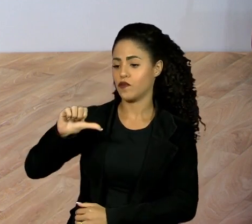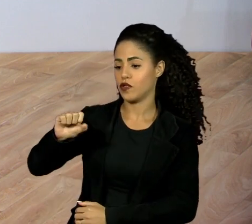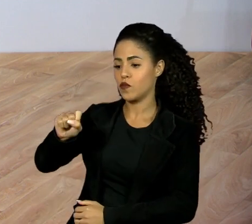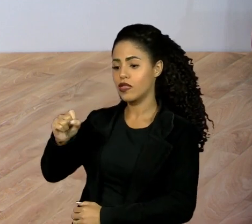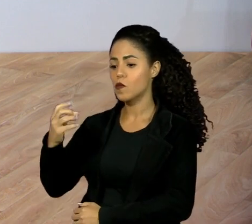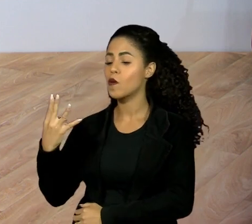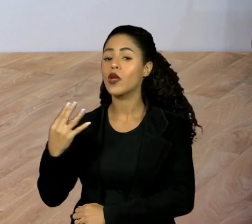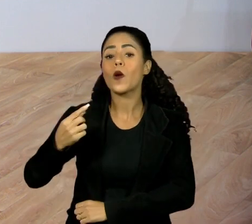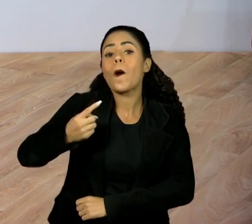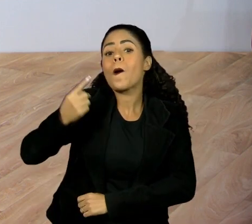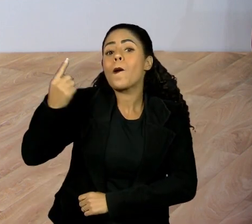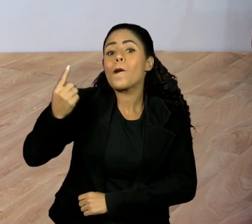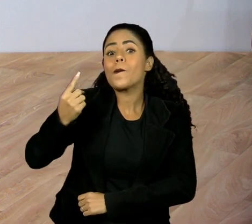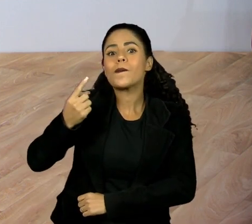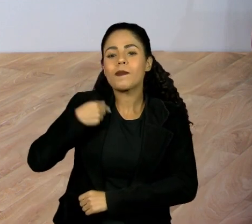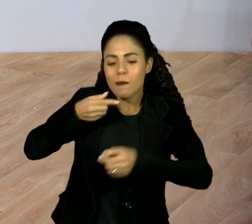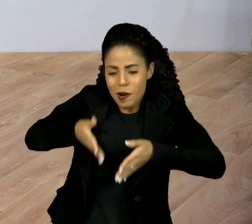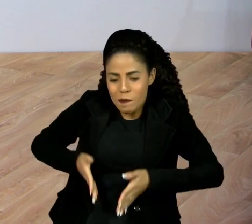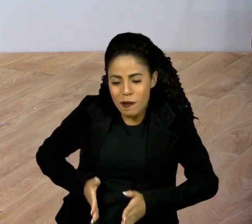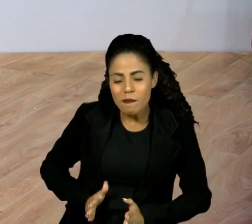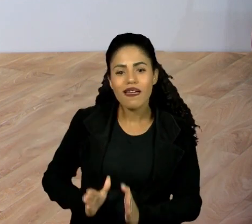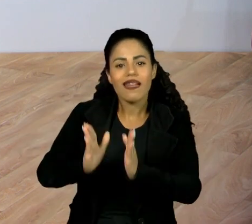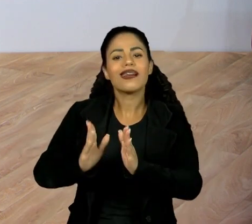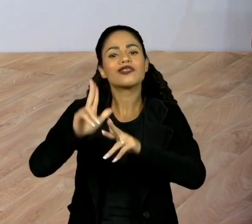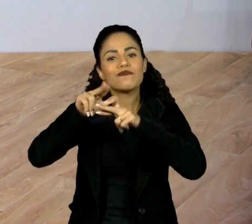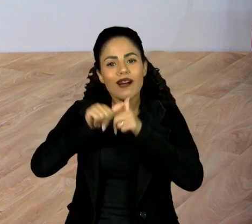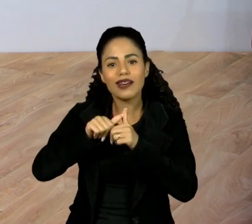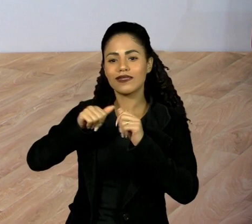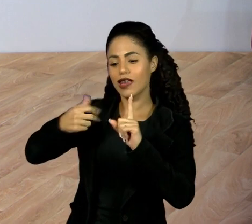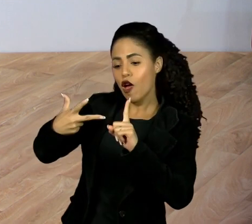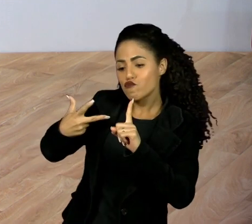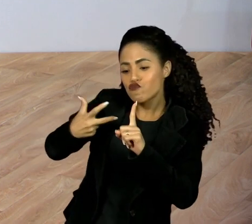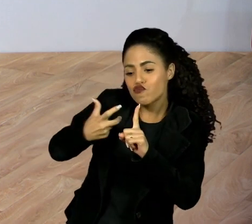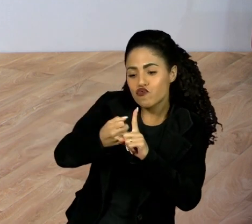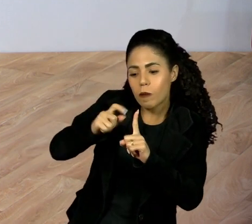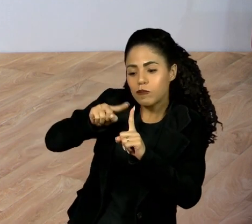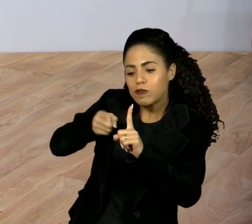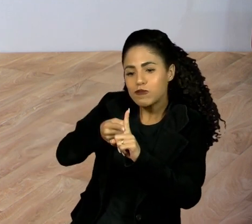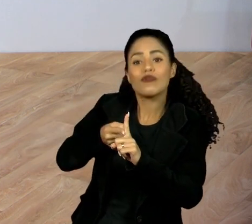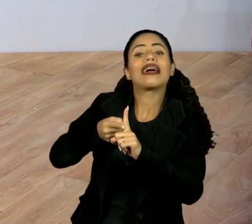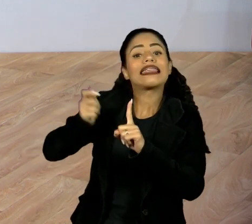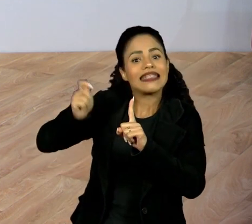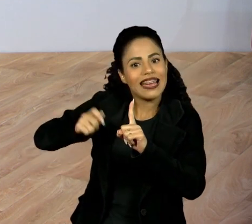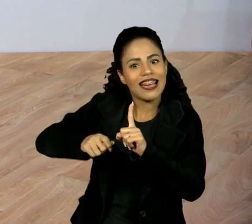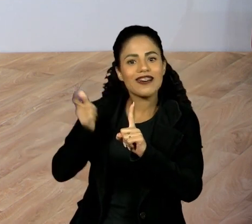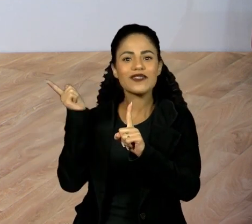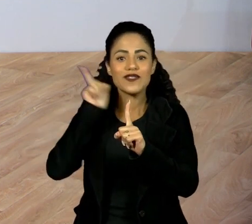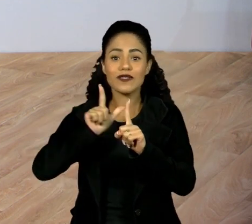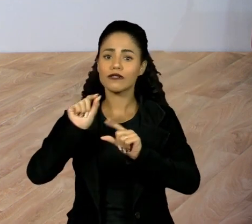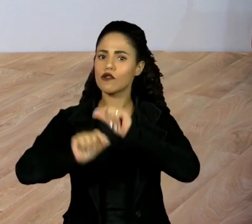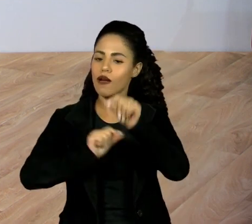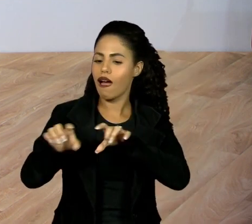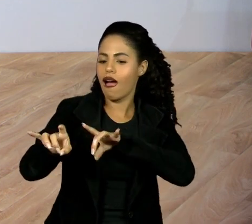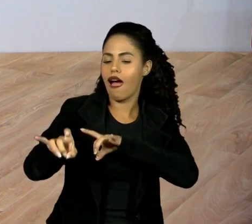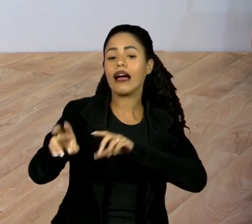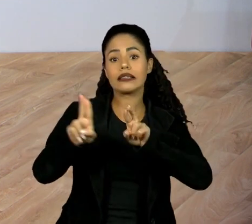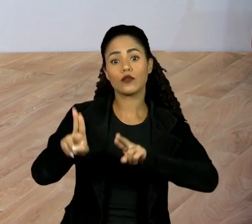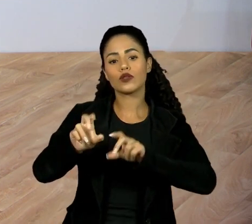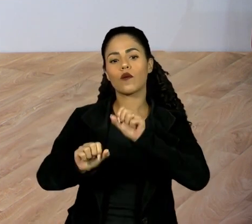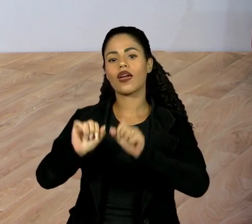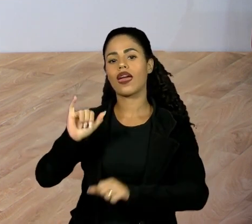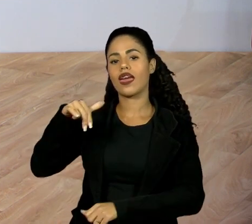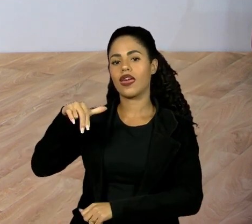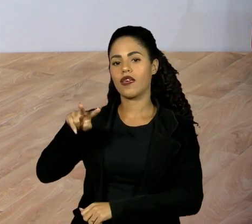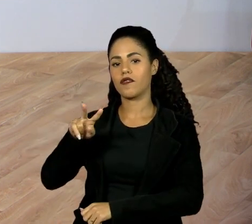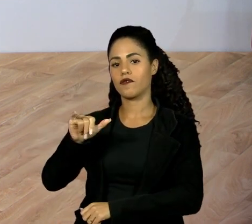1984, nascia o primeiro bebê de proveta brasileiro graças à fertilização in vitro. E essa é uma das técnicas que podem ajudar